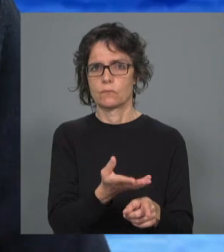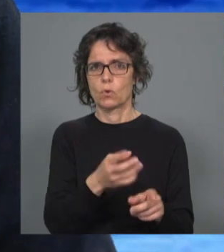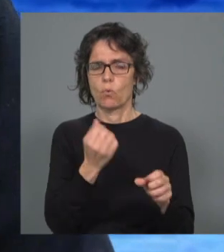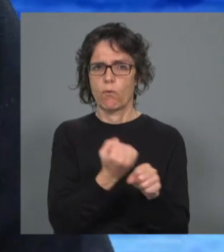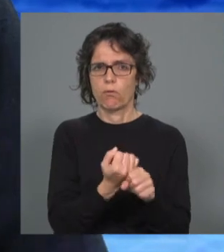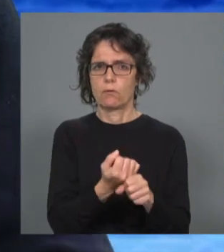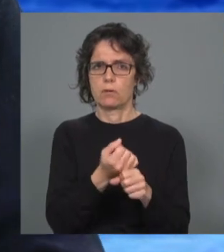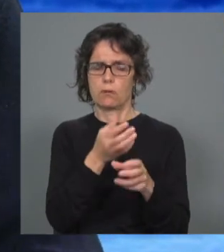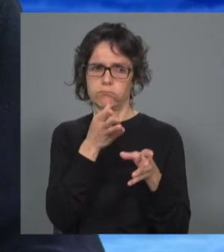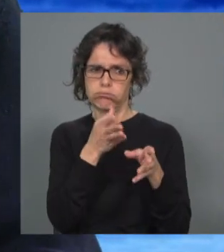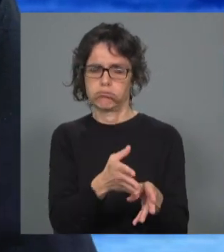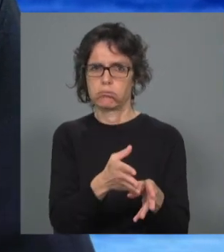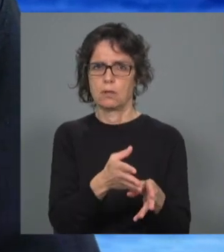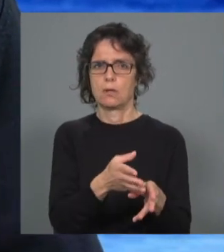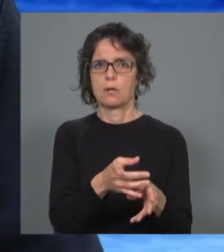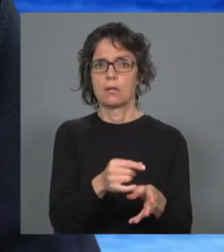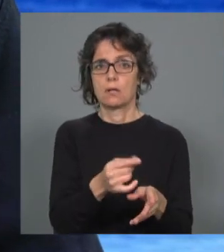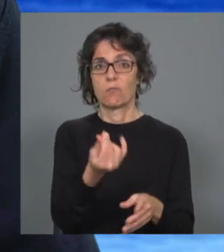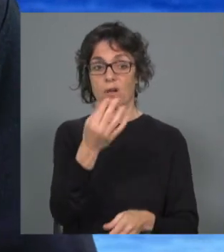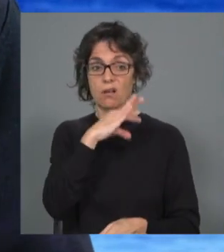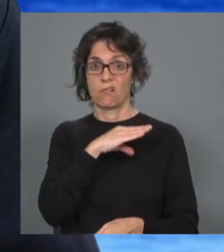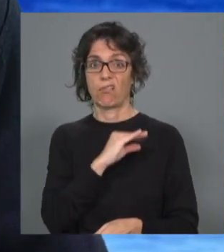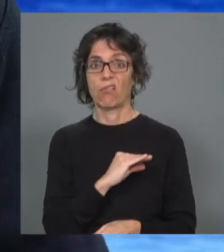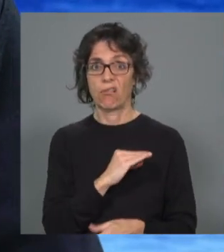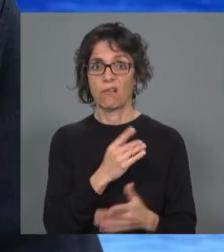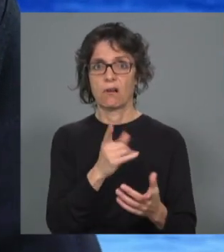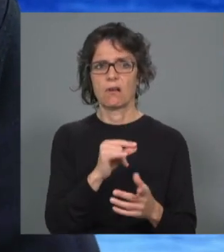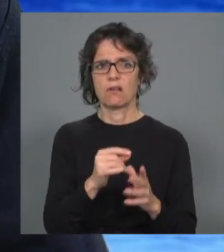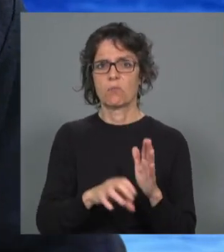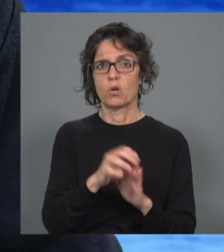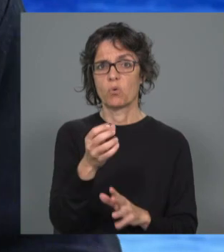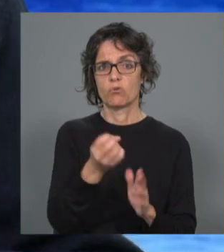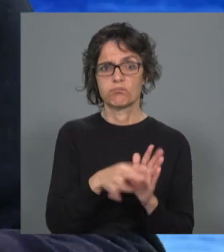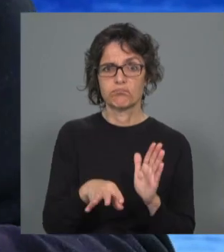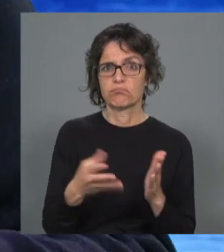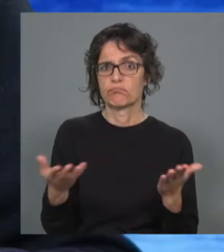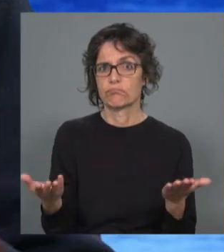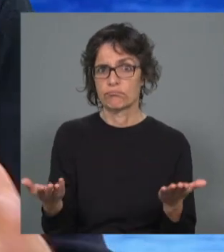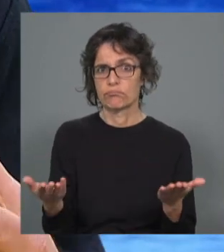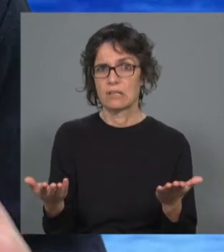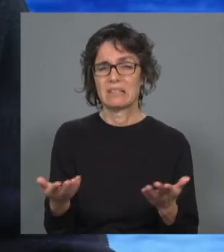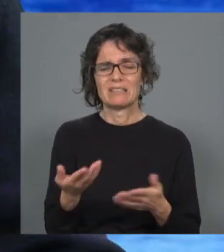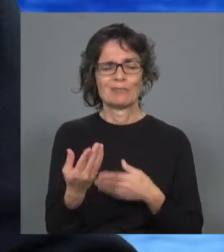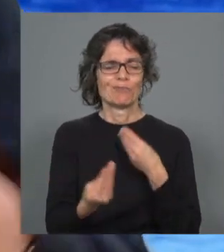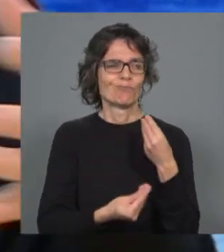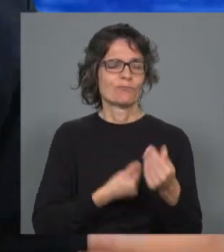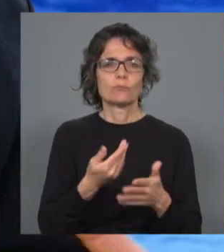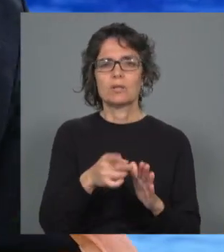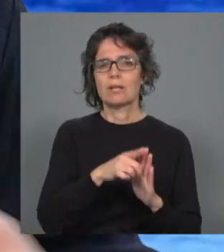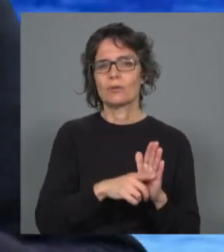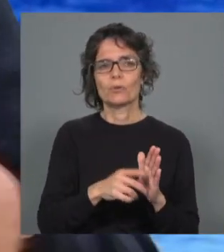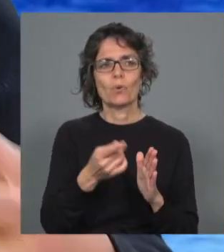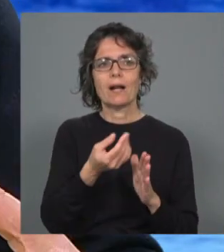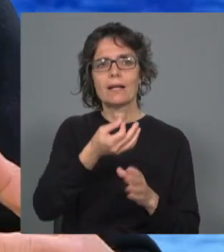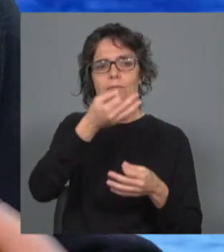intensivo, infelizmente com salários baixos, com trabalho precário, com muitas das